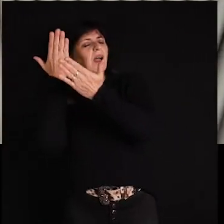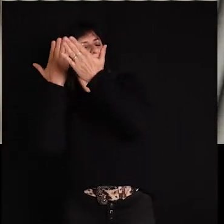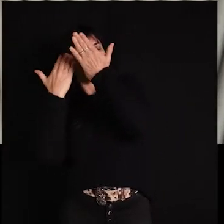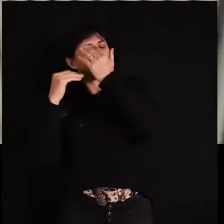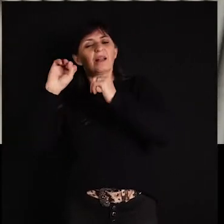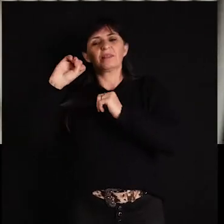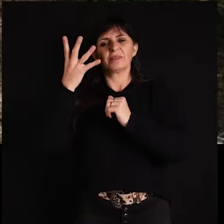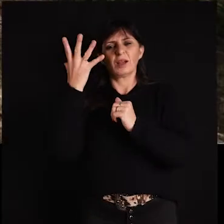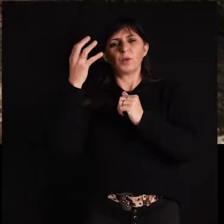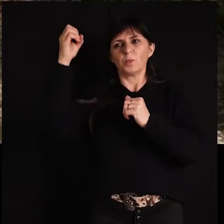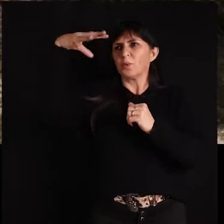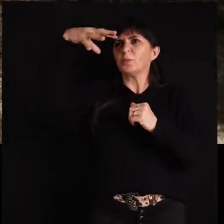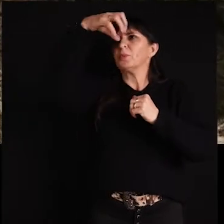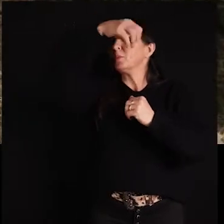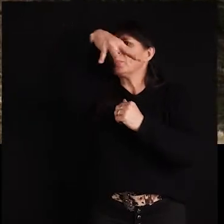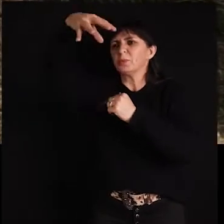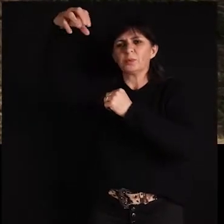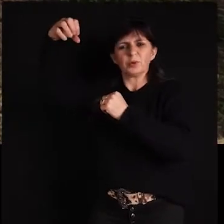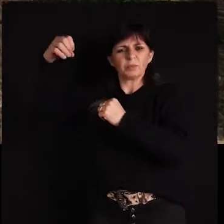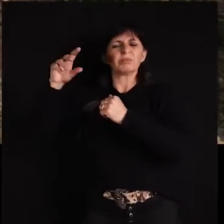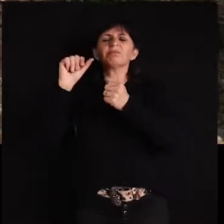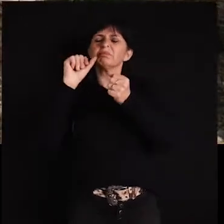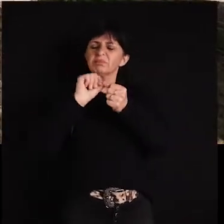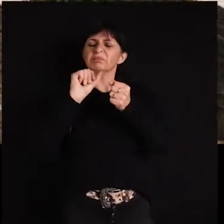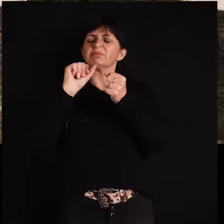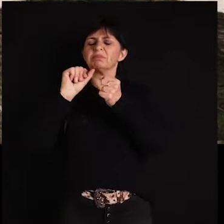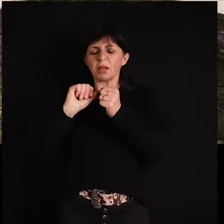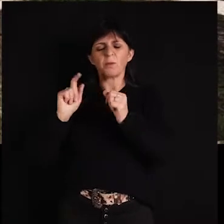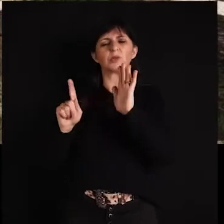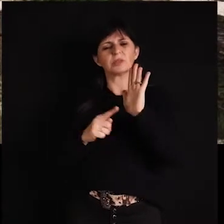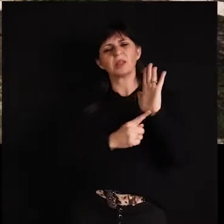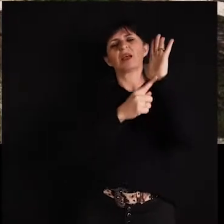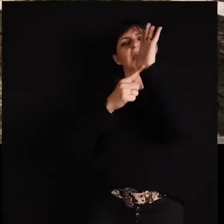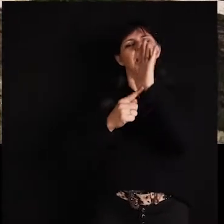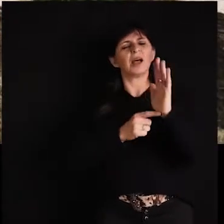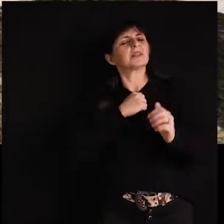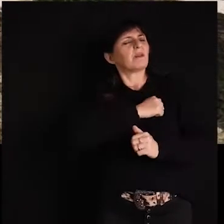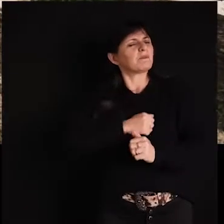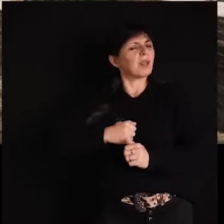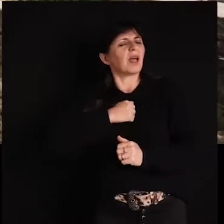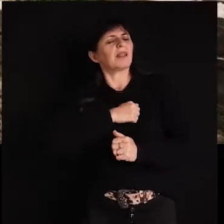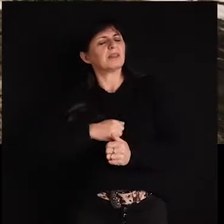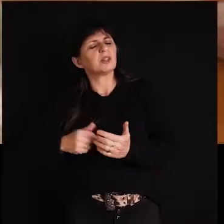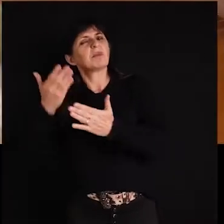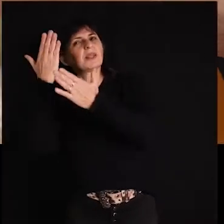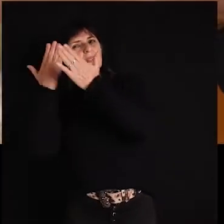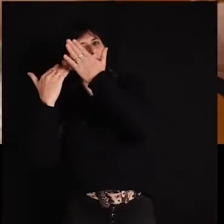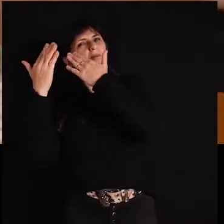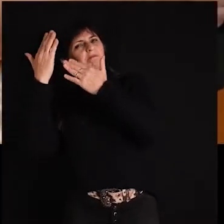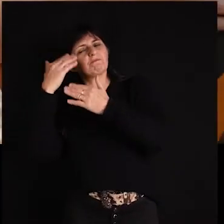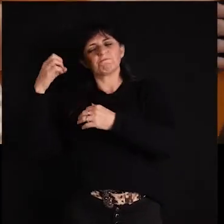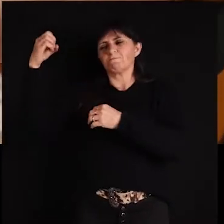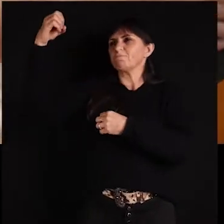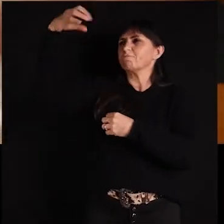fogueira acendendo o lampião. Pra veterana saudade ir acendendo o